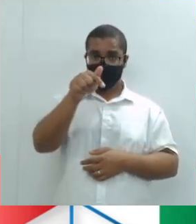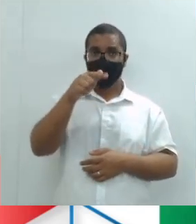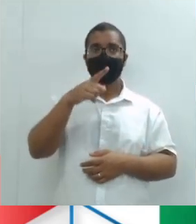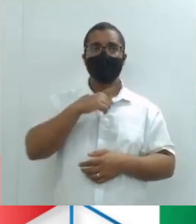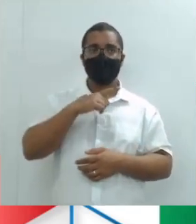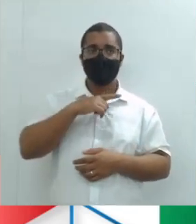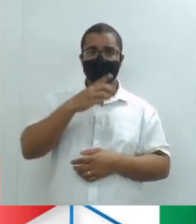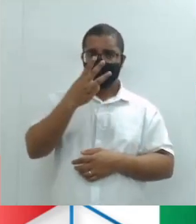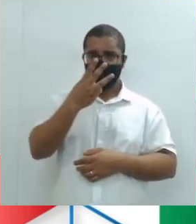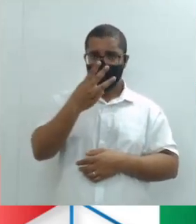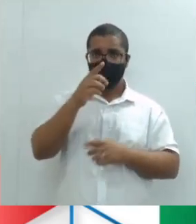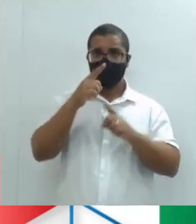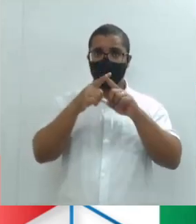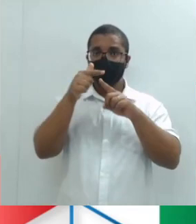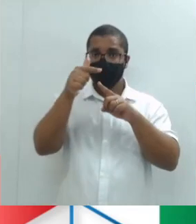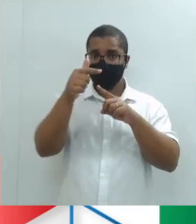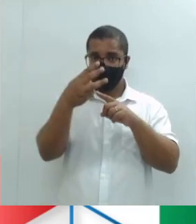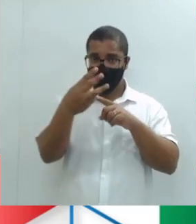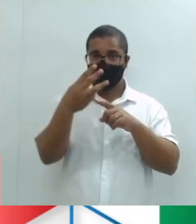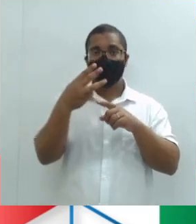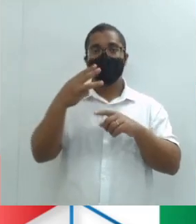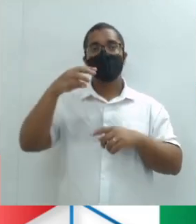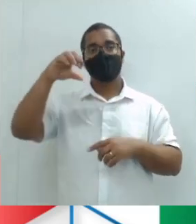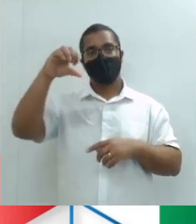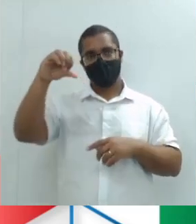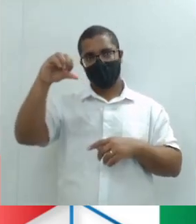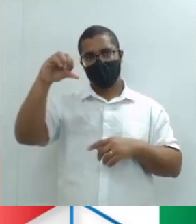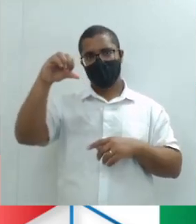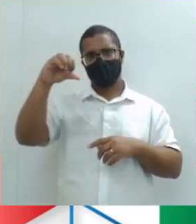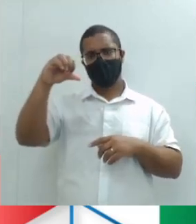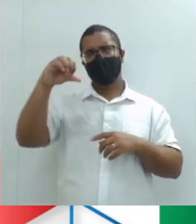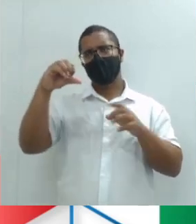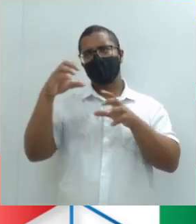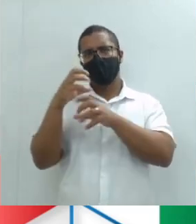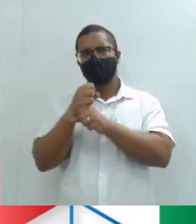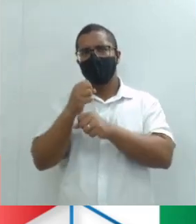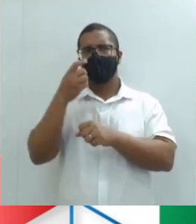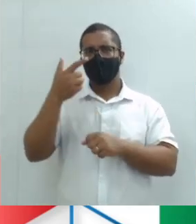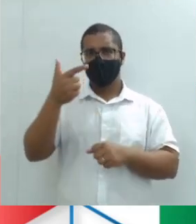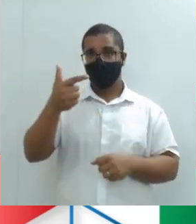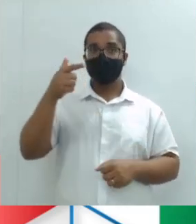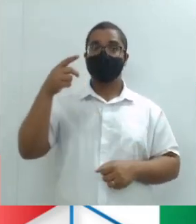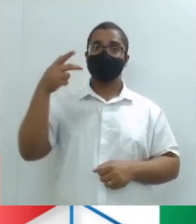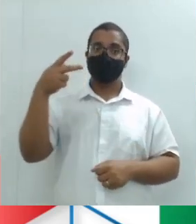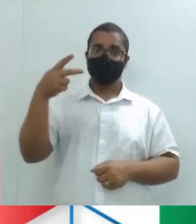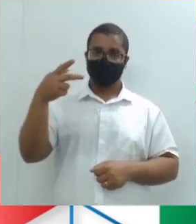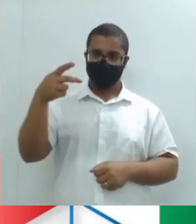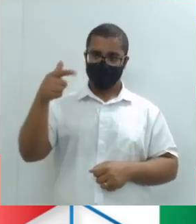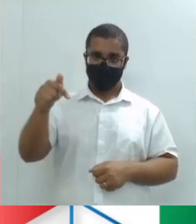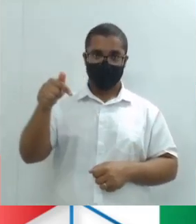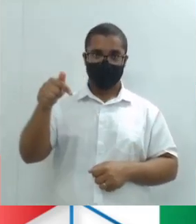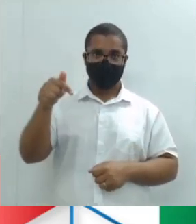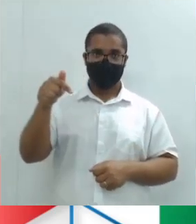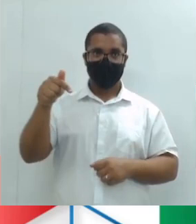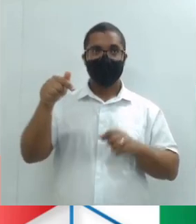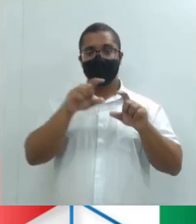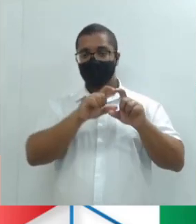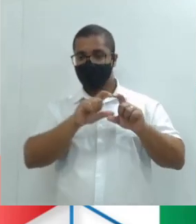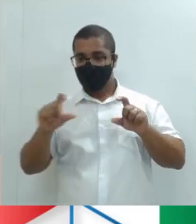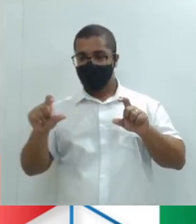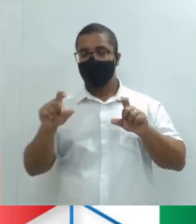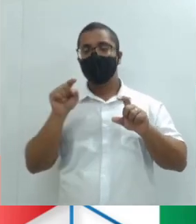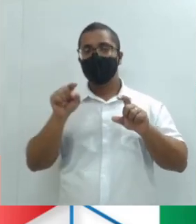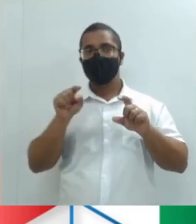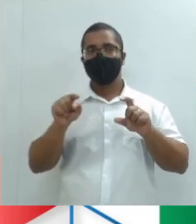3, 9, 9 vezes 3, 27. E embaixo eu vou ter 2 vezes 2 vezes 2, 3 vezes, que vai dar 27